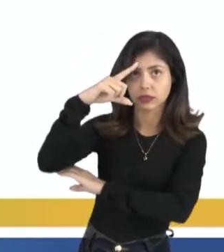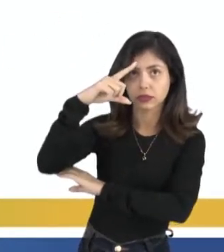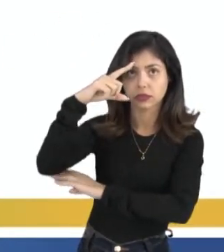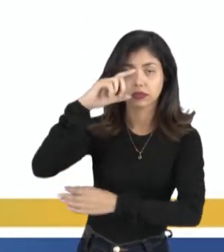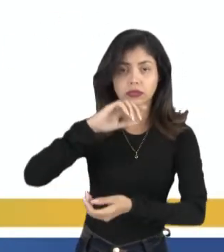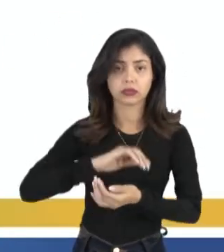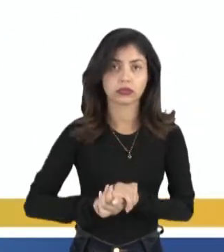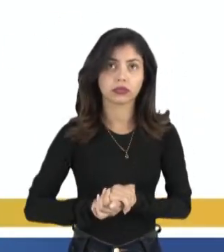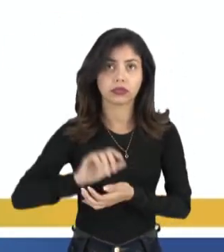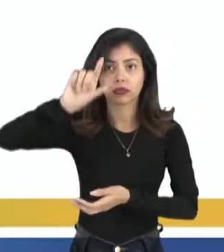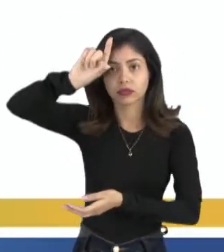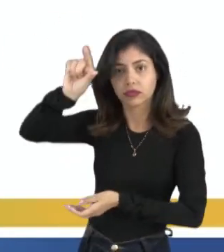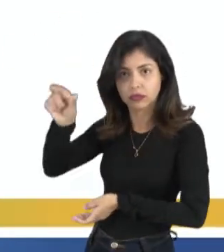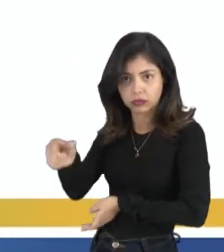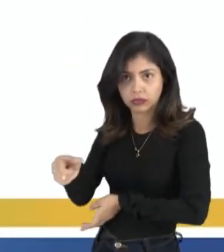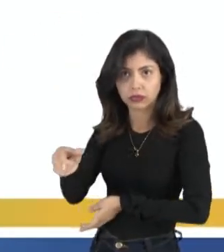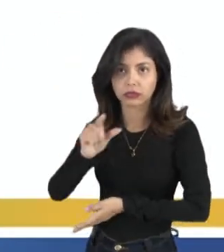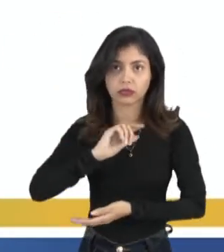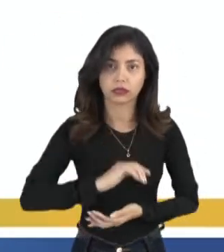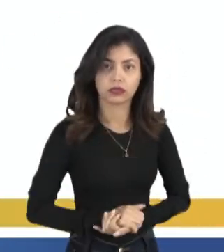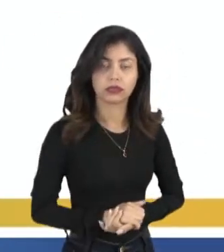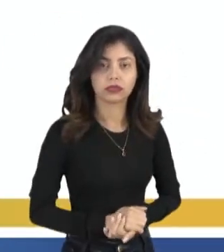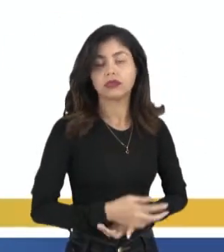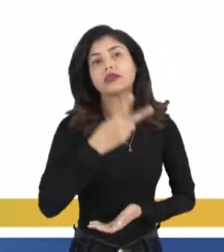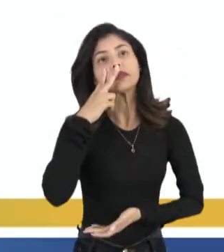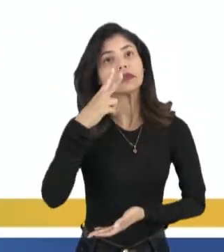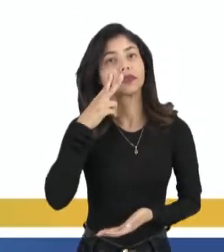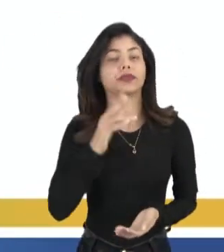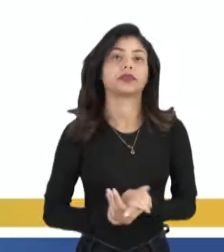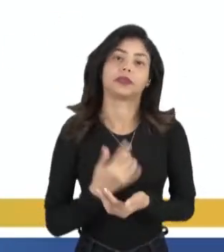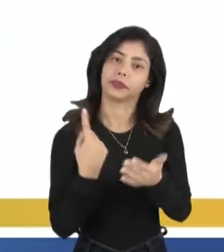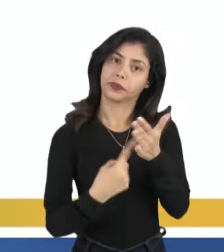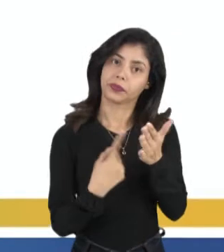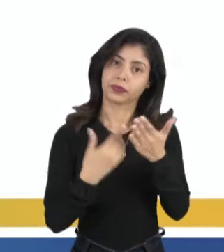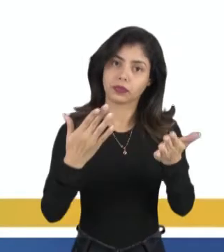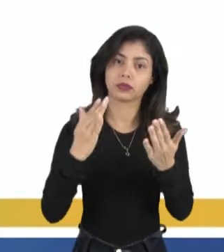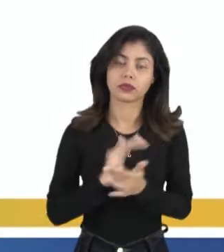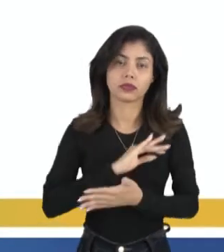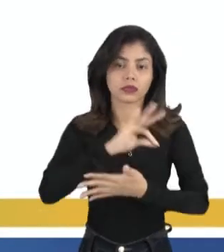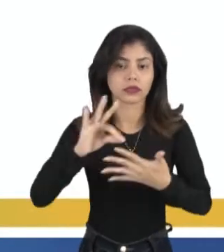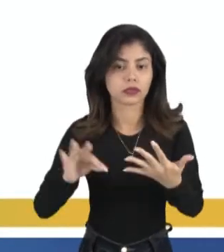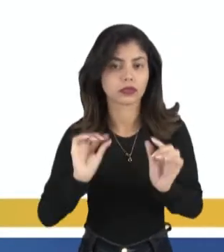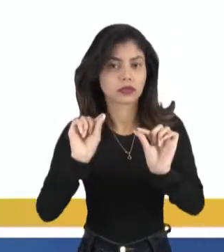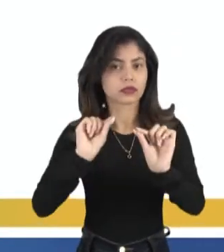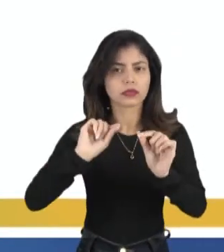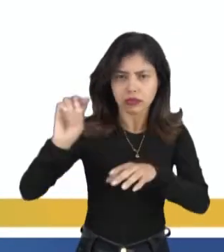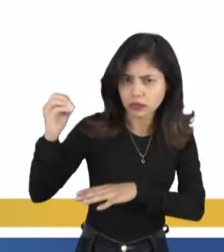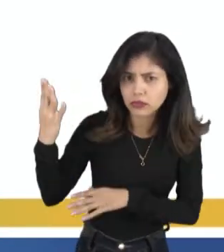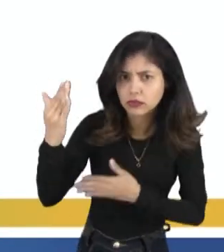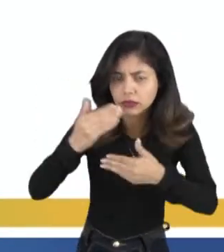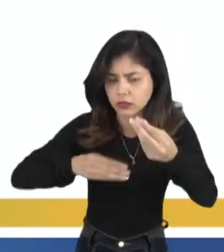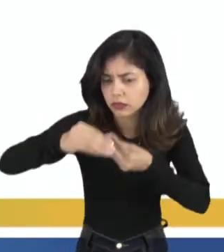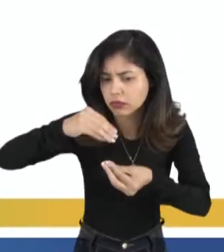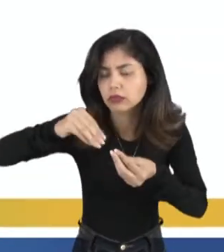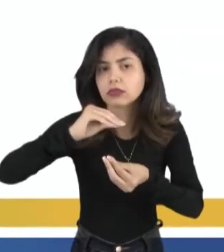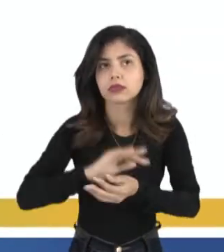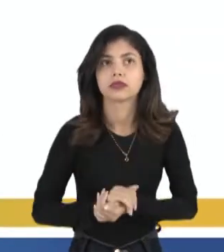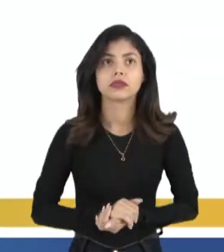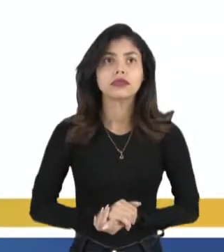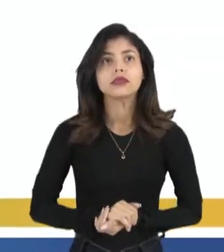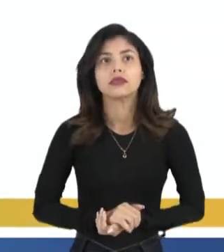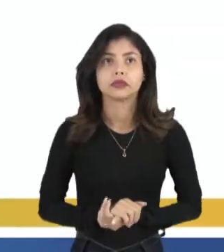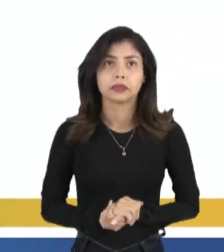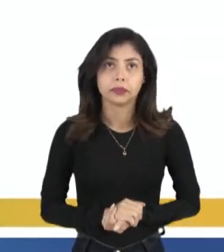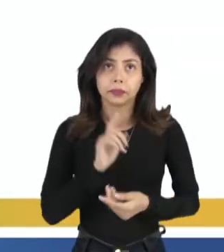eclipses, na verdade, tanto os do Sol quanto os da Lua. Então, vamos ver aqui as condições de eclipse, os tipos de eclipse, o que vai ter aí envolvendo de física um com o outro,